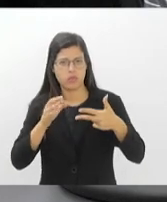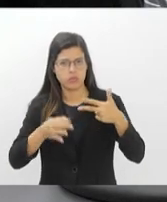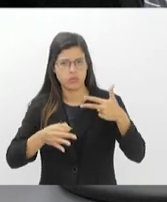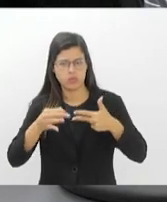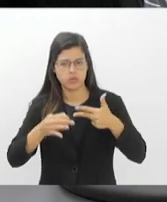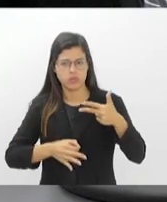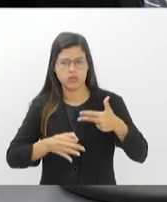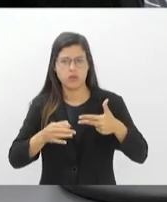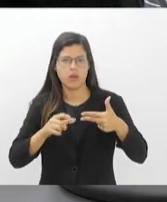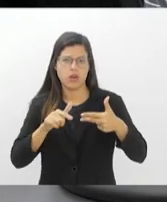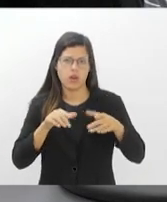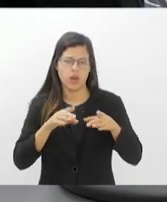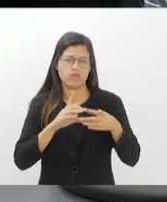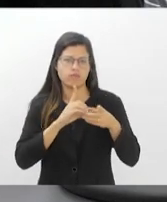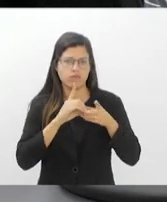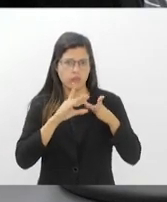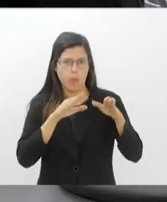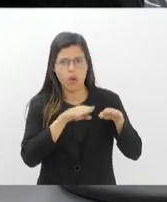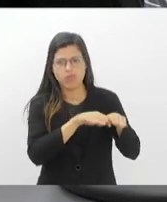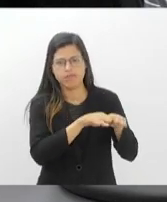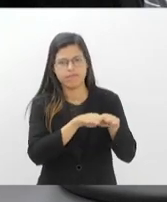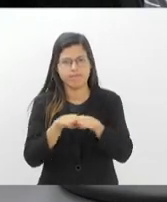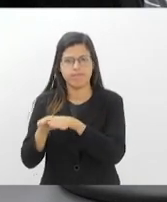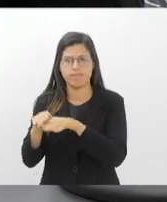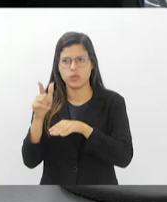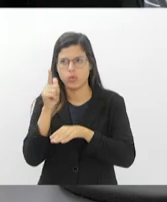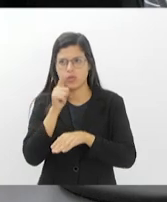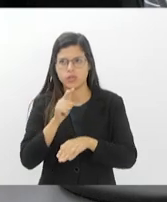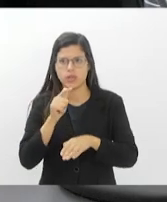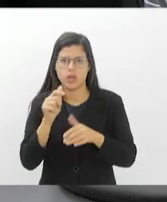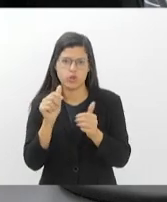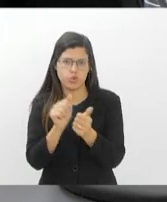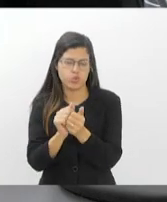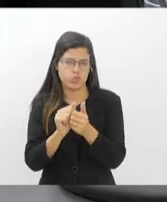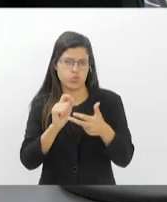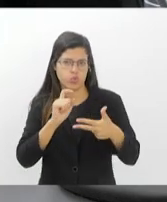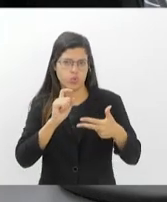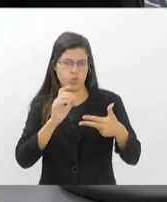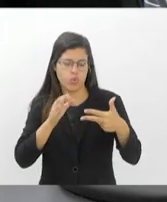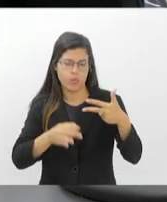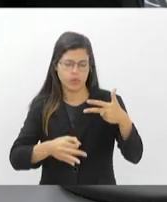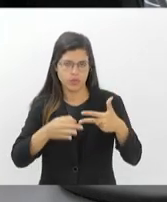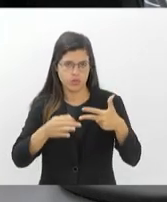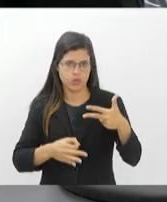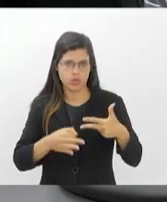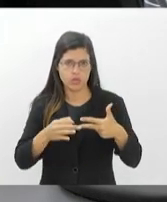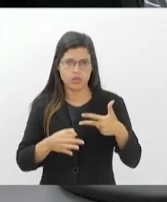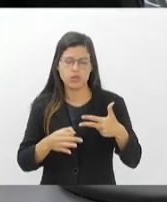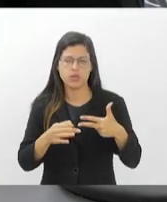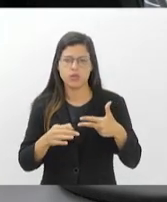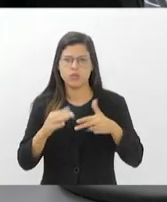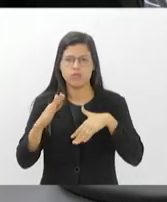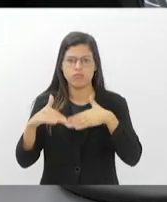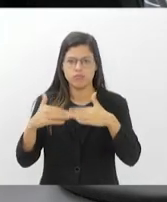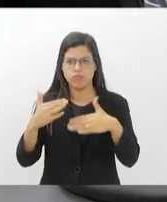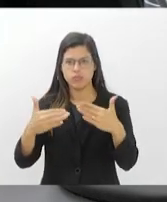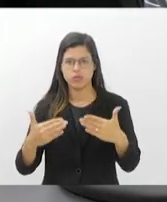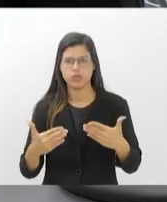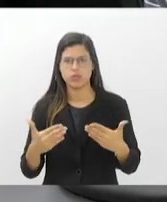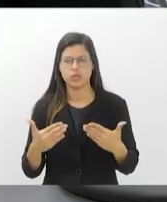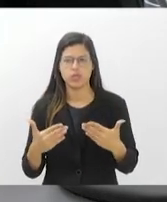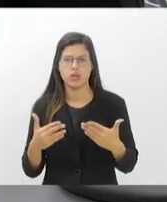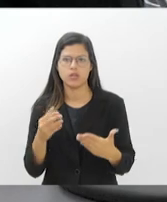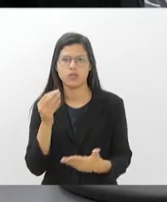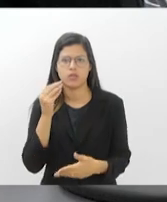se alcançar a democracia é com o poder judiciário. Então, todo procedimento que vise ampliar a porta